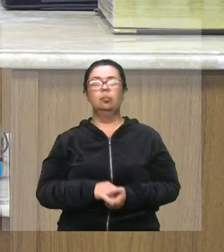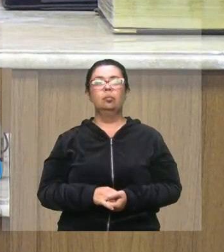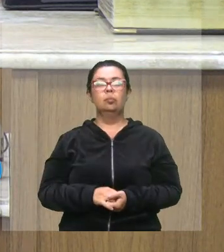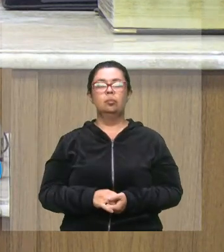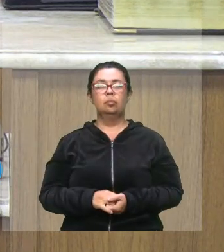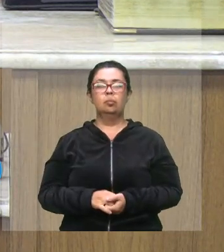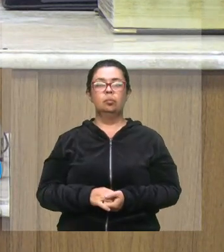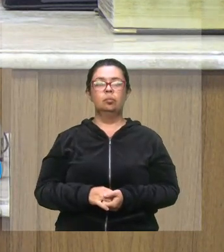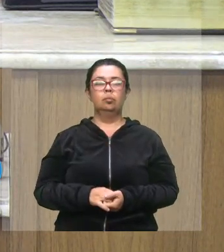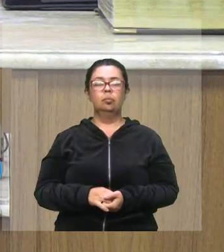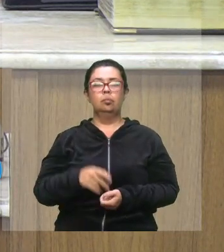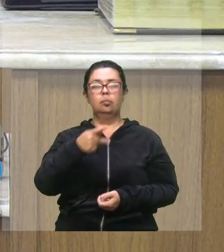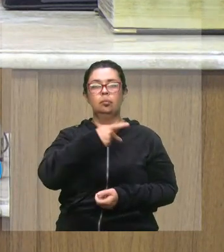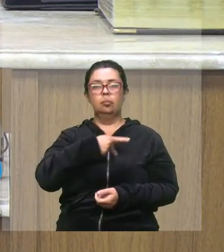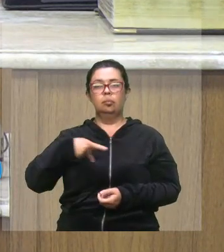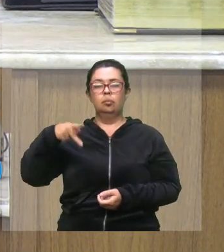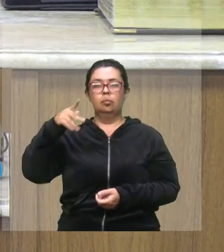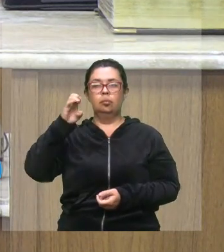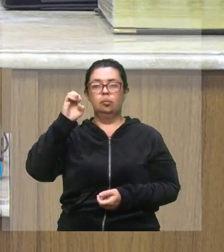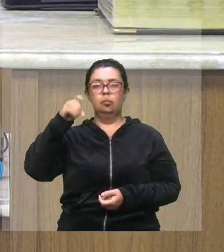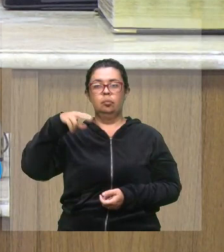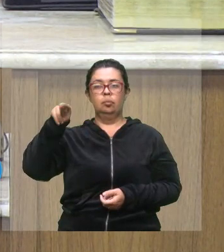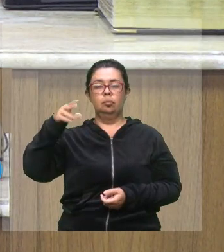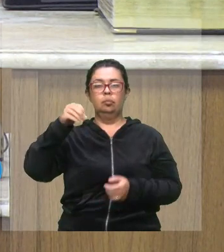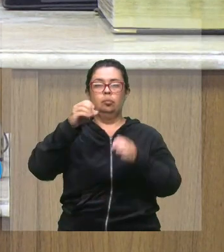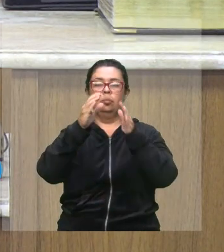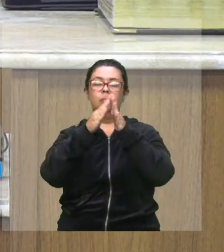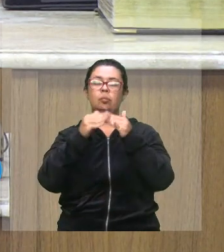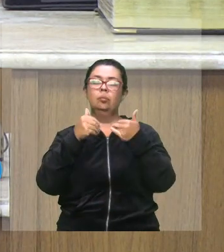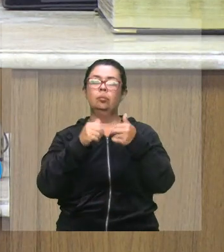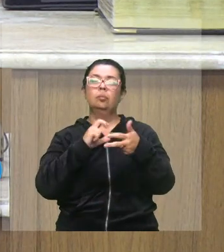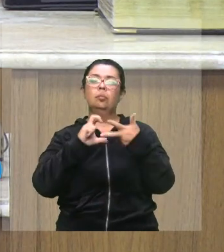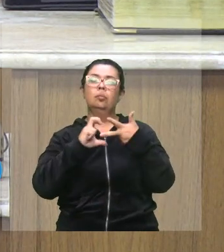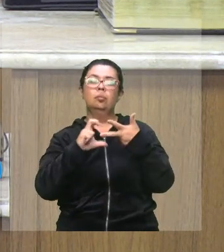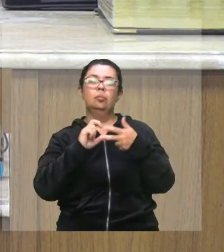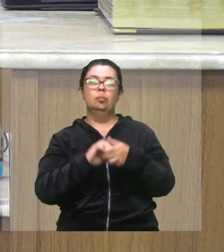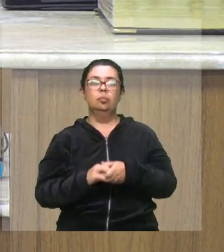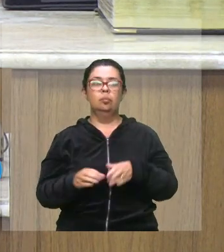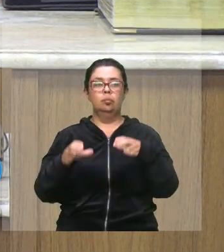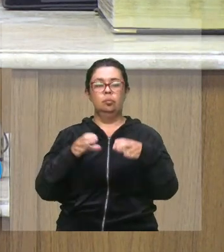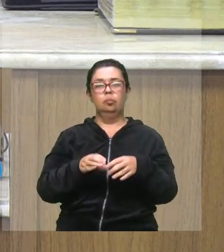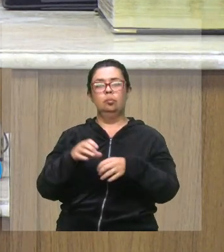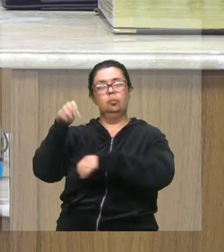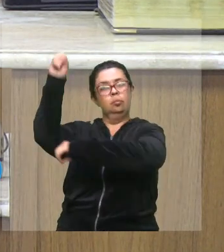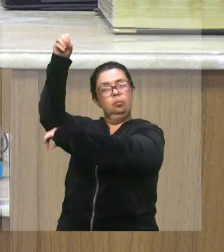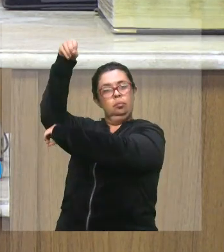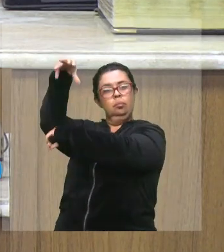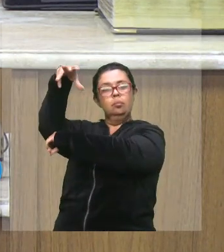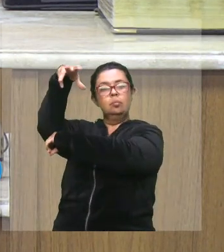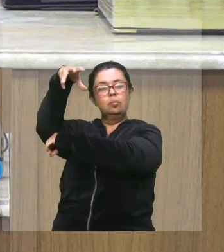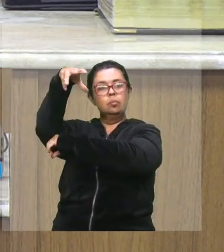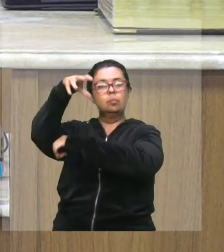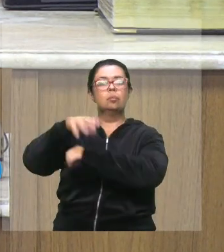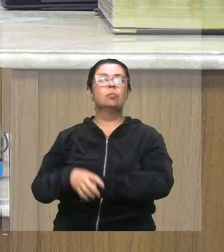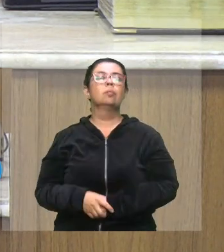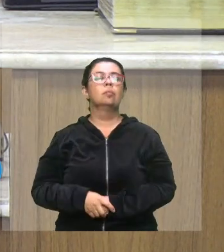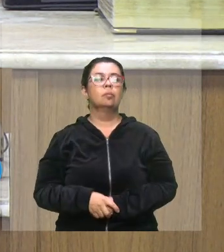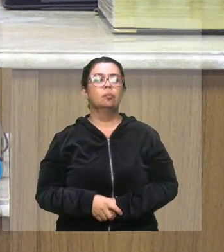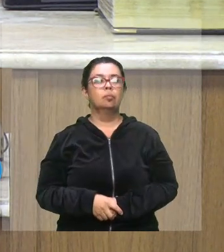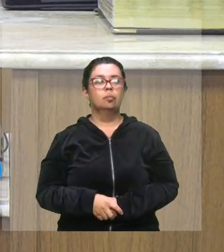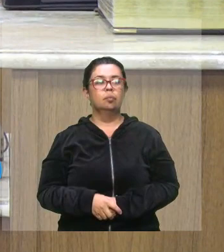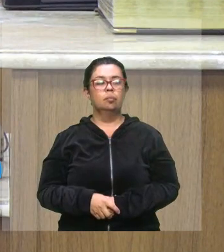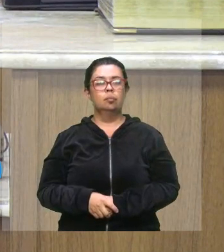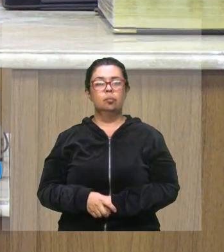124/2024, do vereador Pastor Edinho, solicita do Poder Executivo a possibilidade de instalação de poste de iluminação pública na área